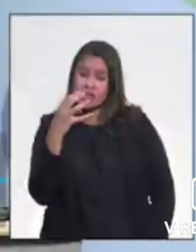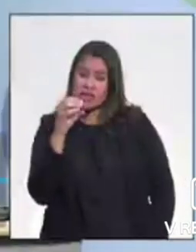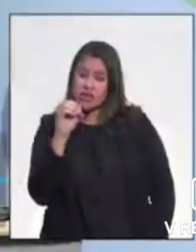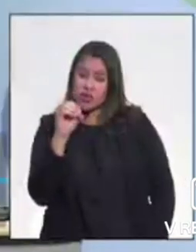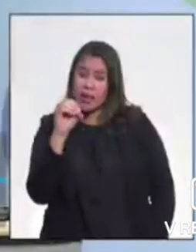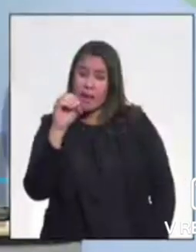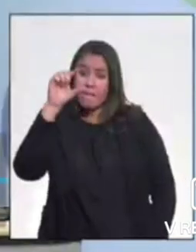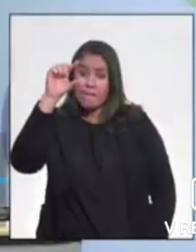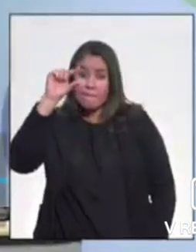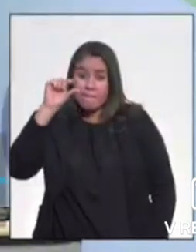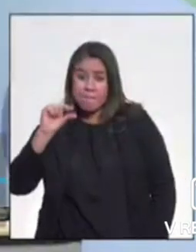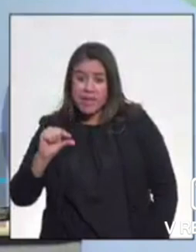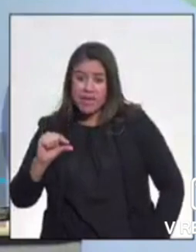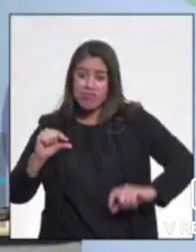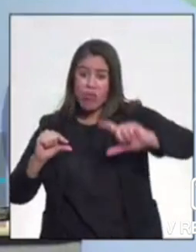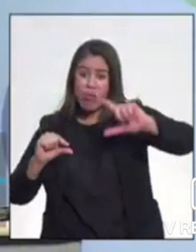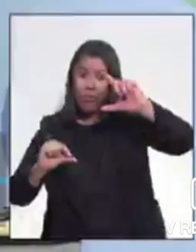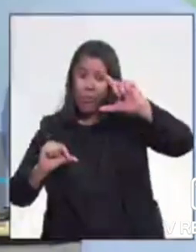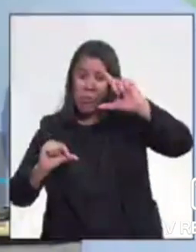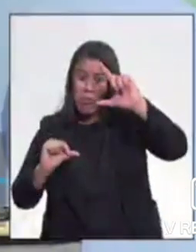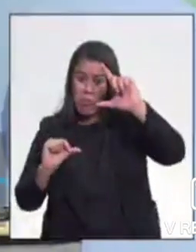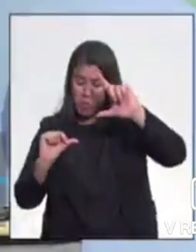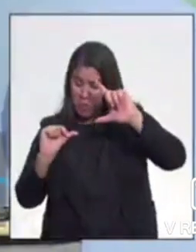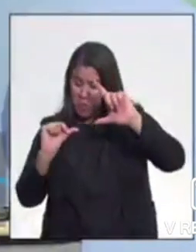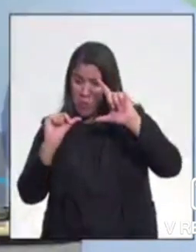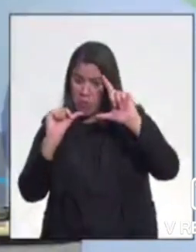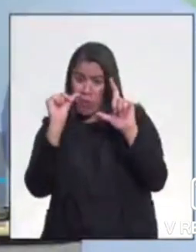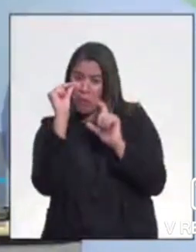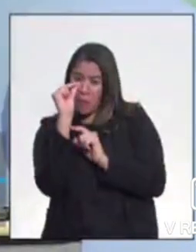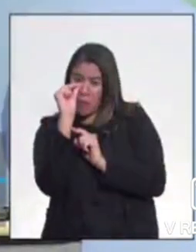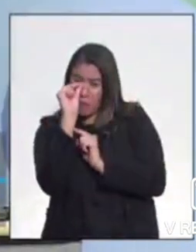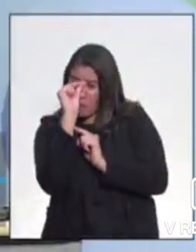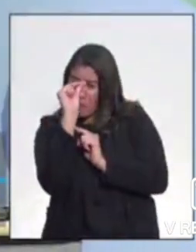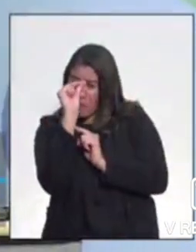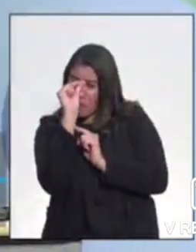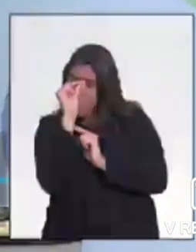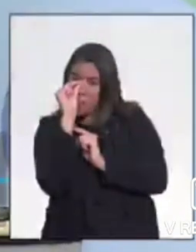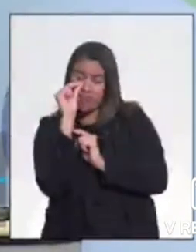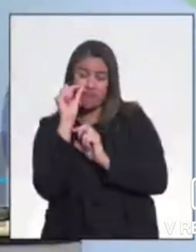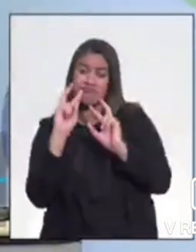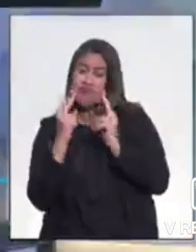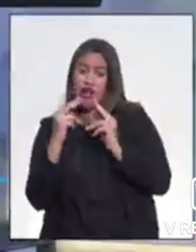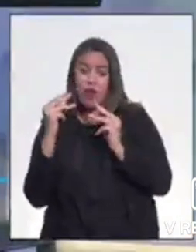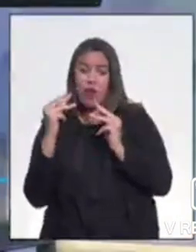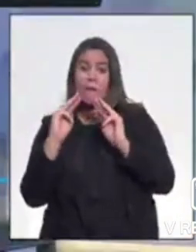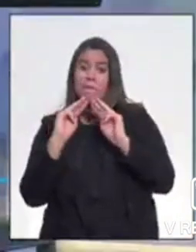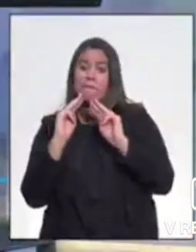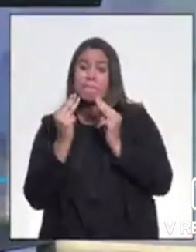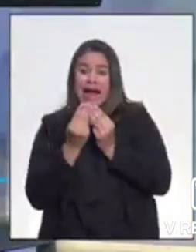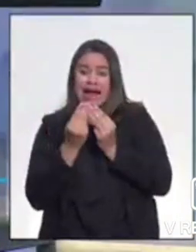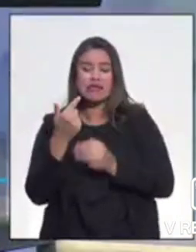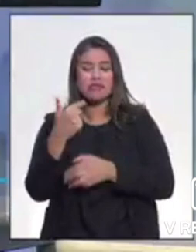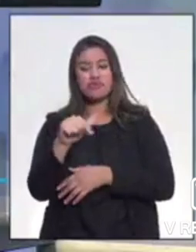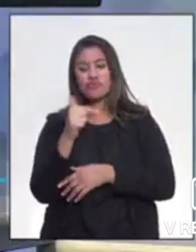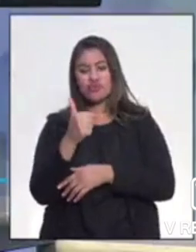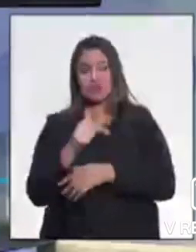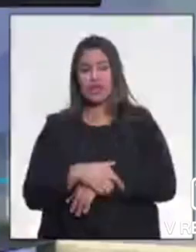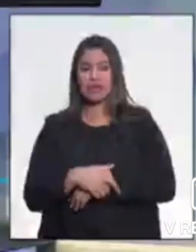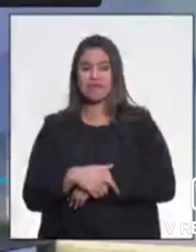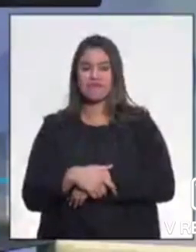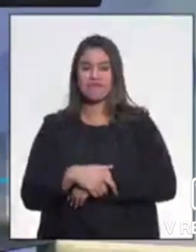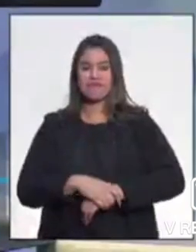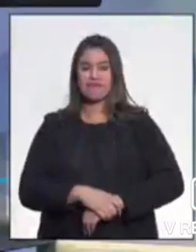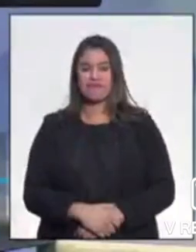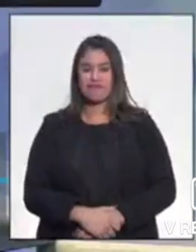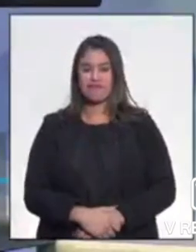o elétron do próton e do nêutron. Então, não tem valor significativo de massa, né? Exatamente. E aí, tanto faz. O fio de barba não